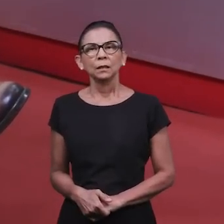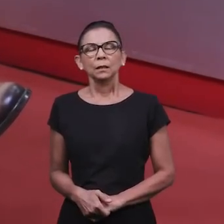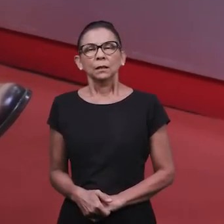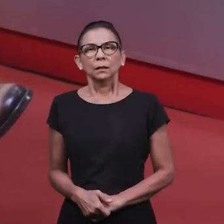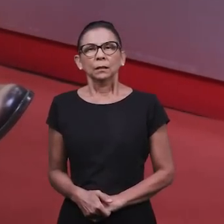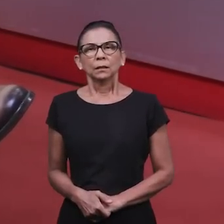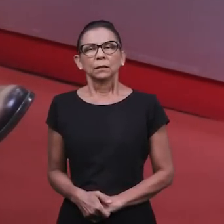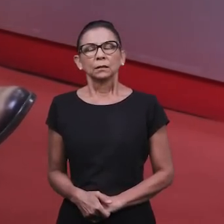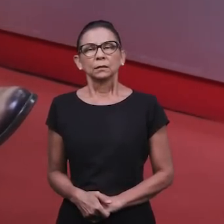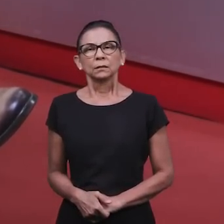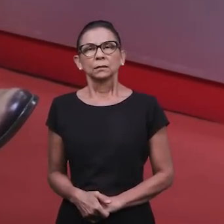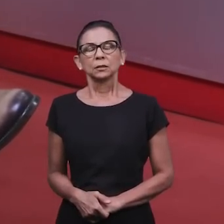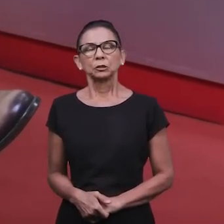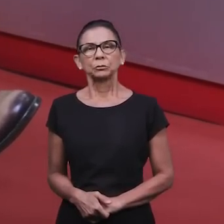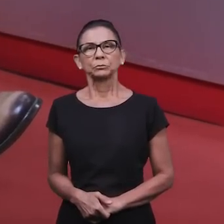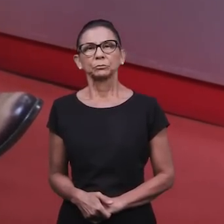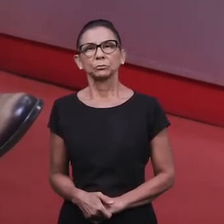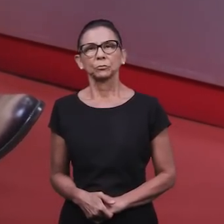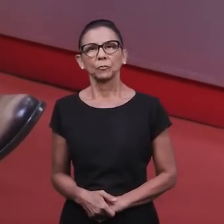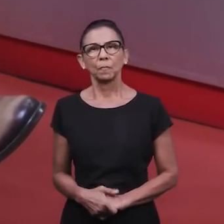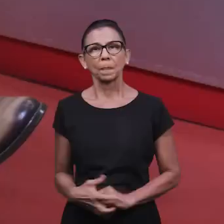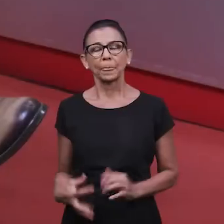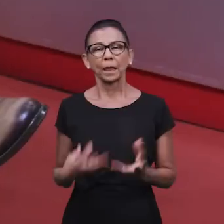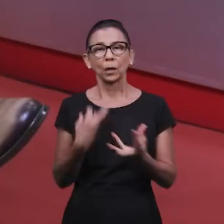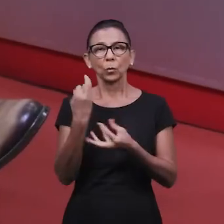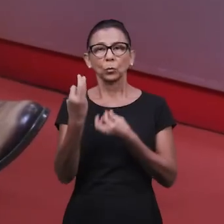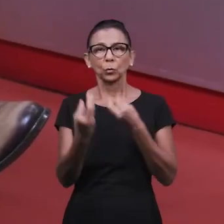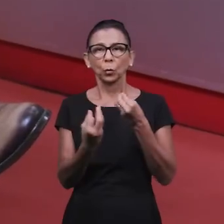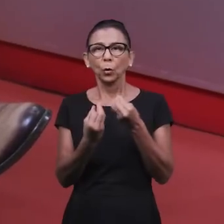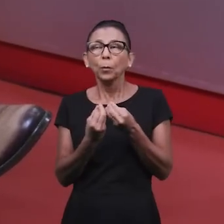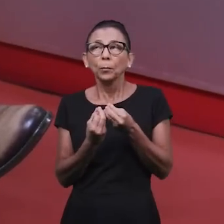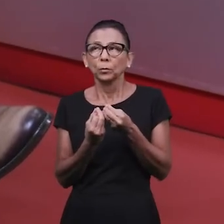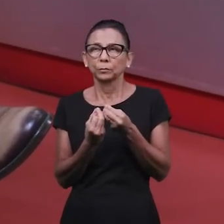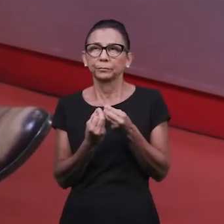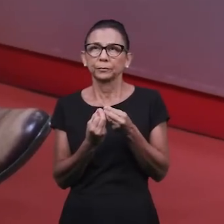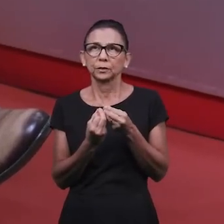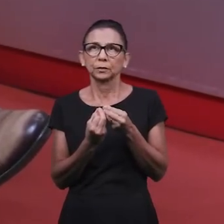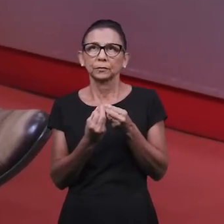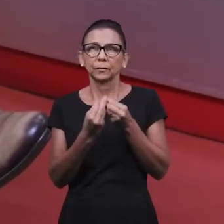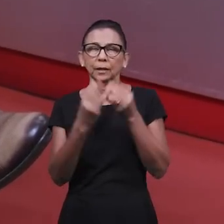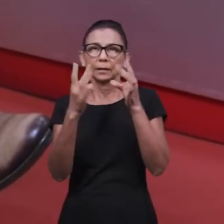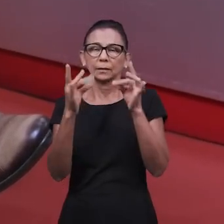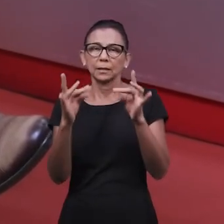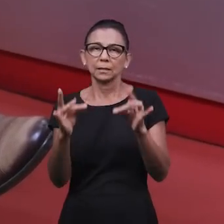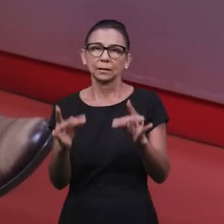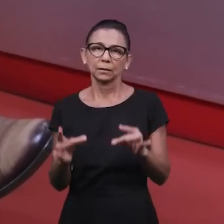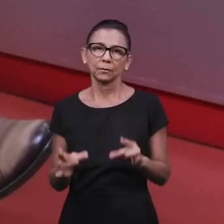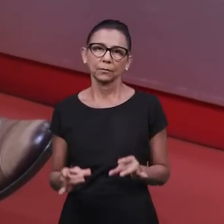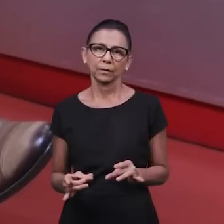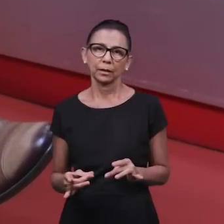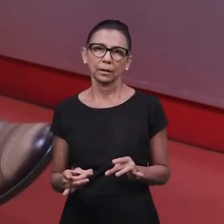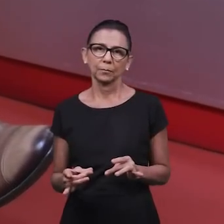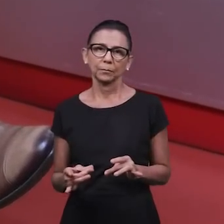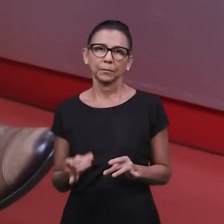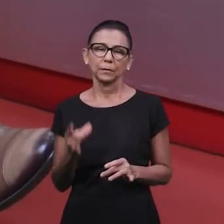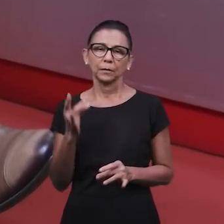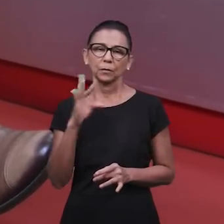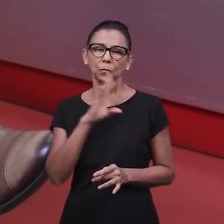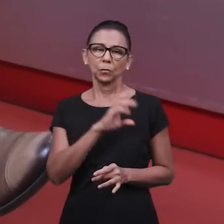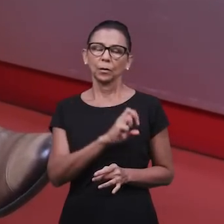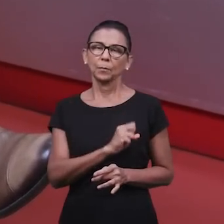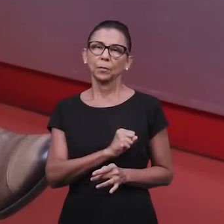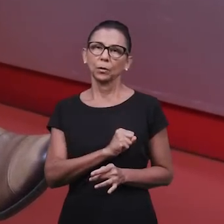amor que a partir do sangue inocente do seu único Filho, o Senhor